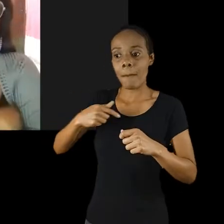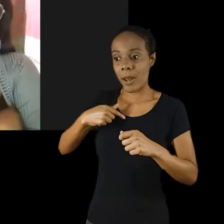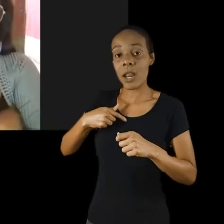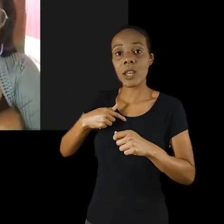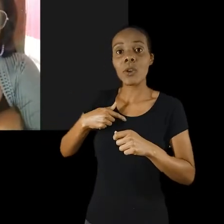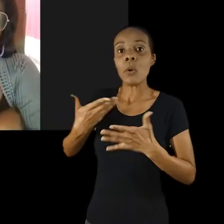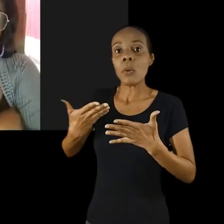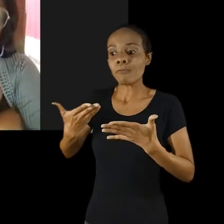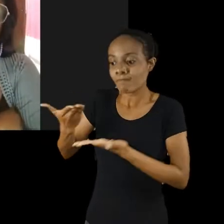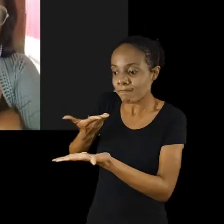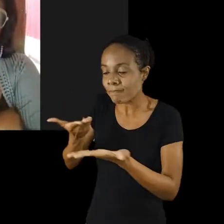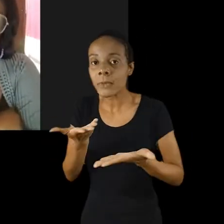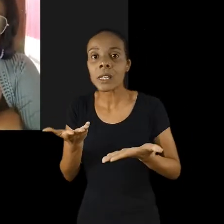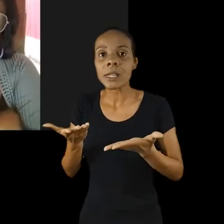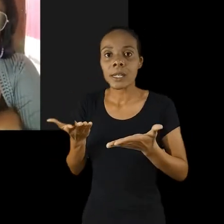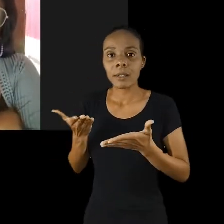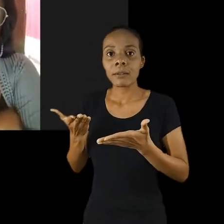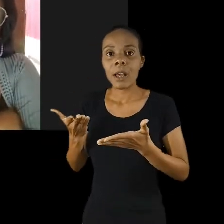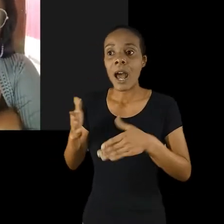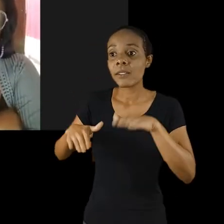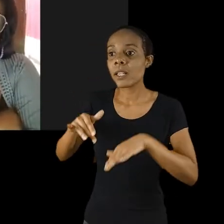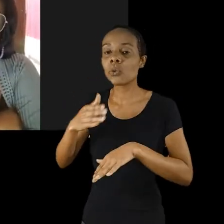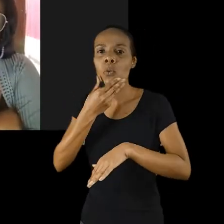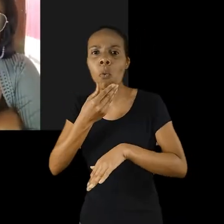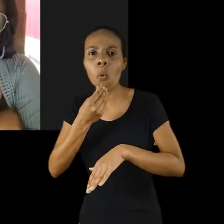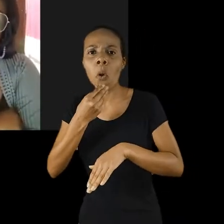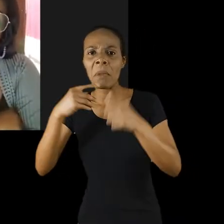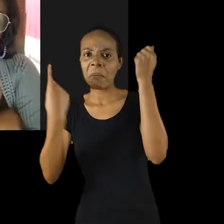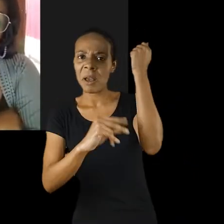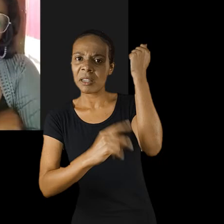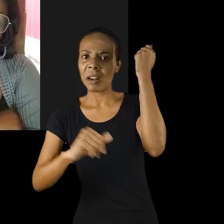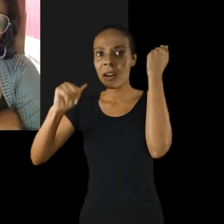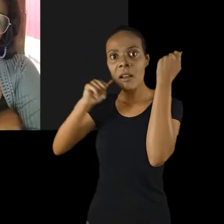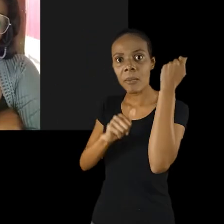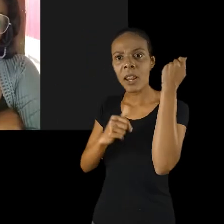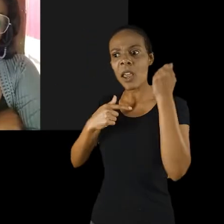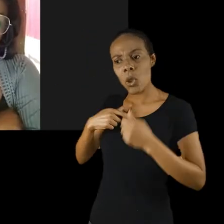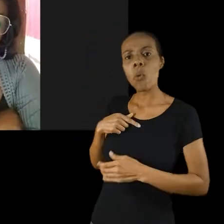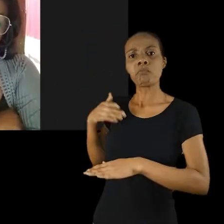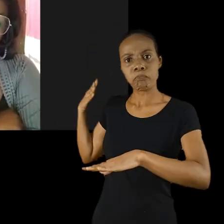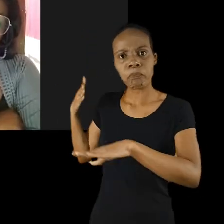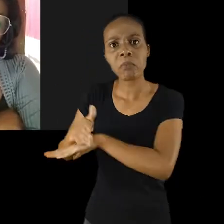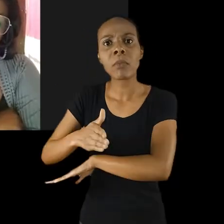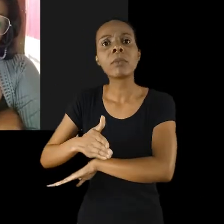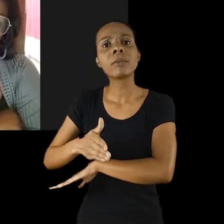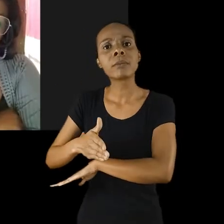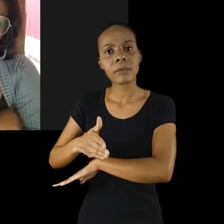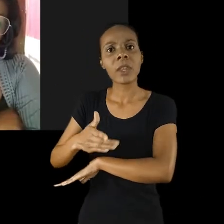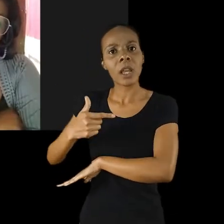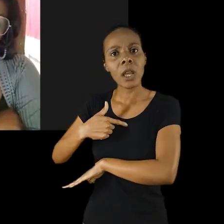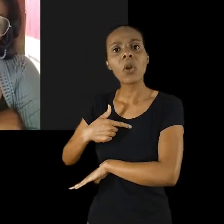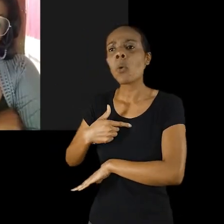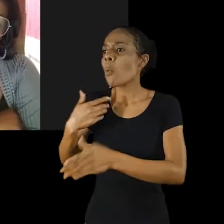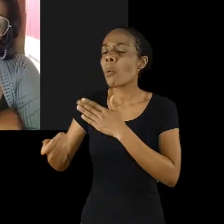na mina, no beco, e mesmo que esse discurso lá de em briga de marido e mulher, ninguém mete a colher, né? Eu posso entrar com